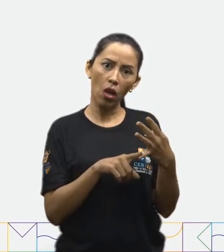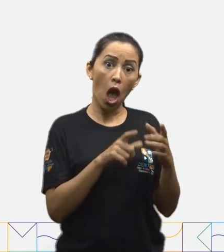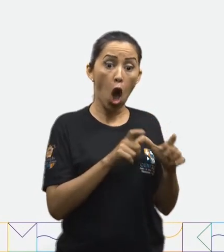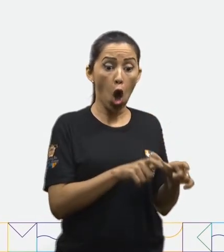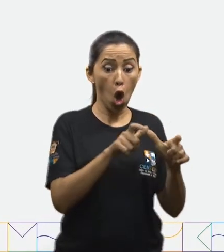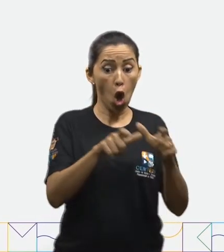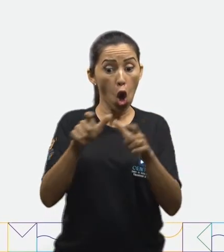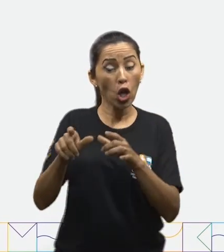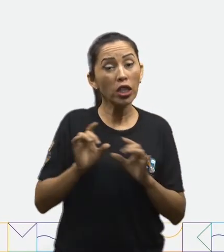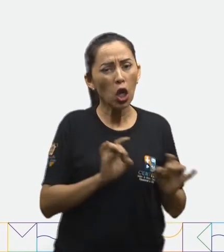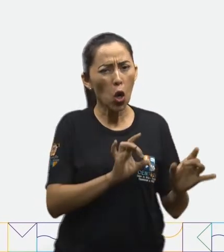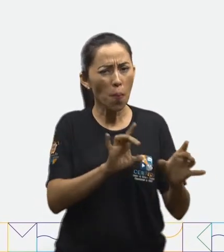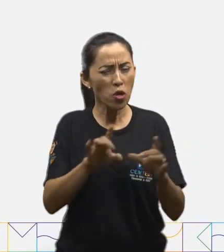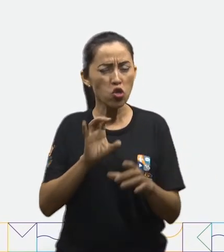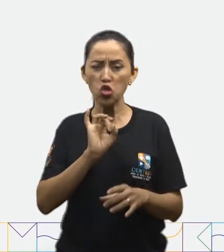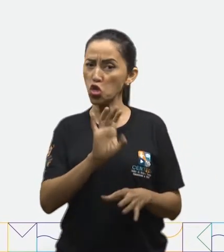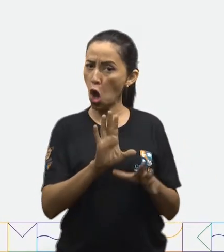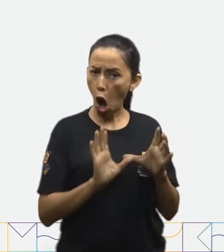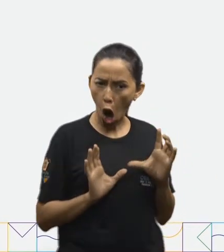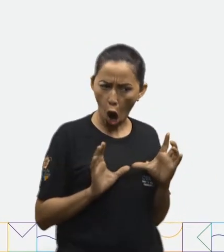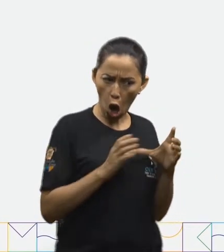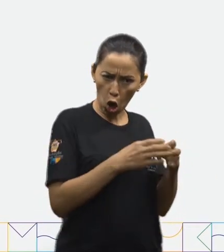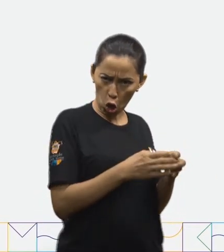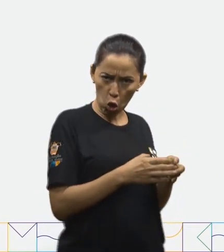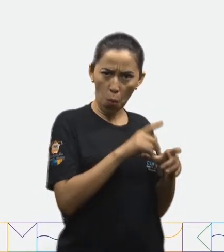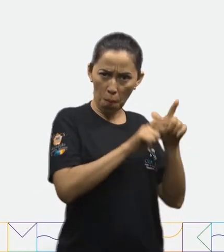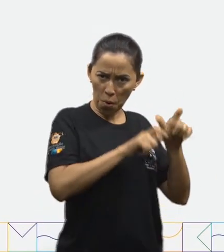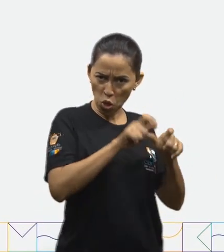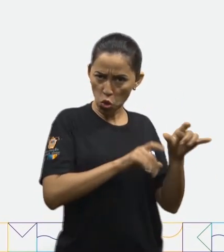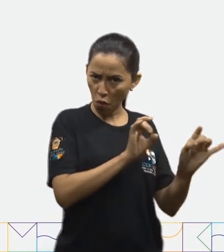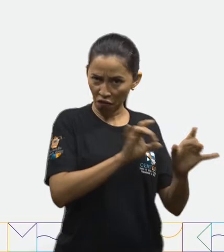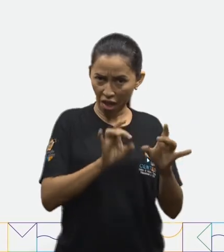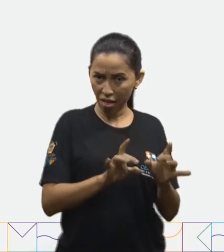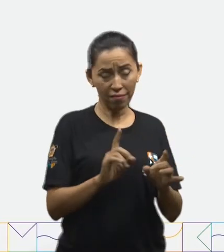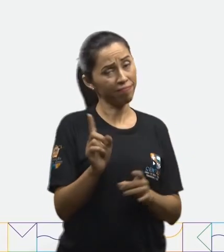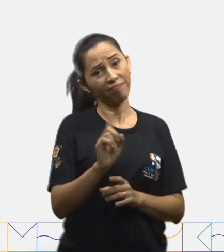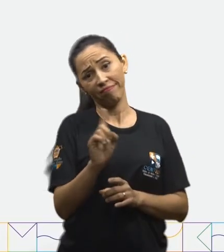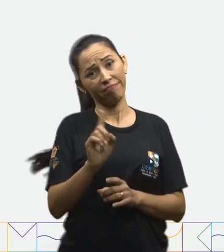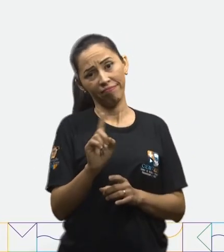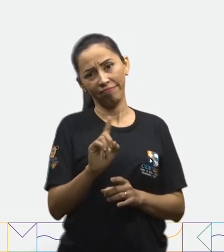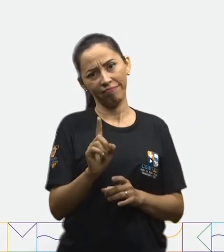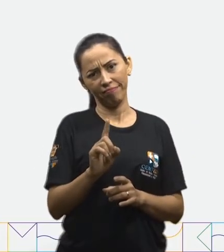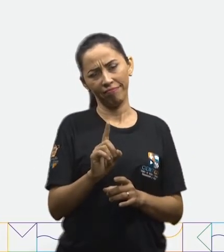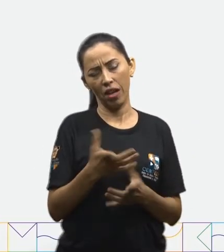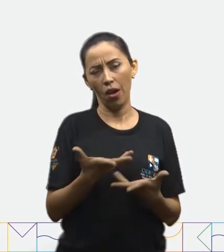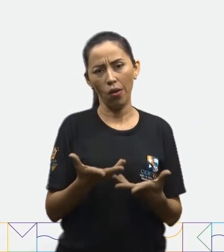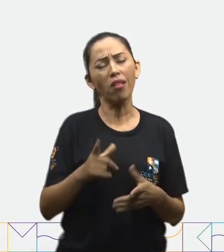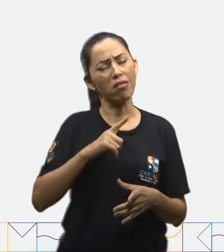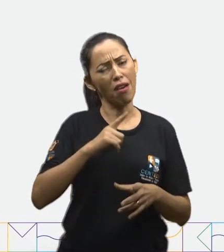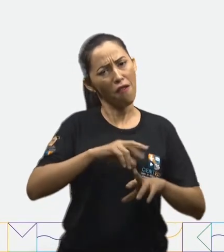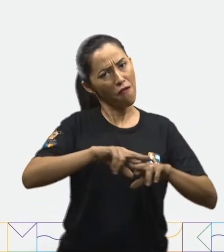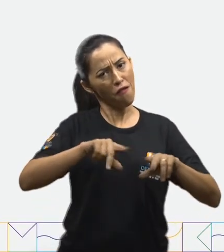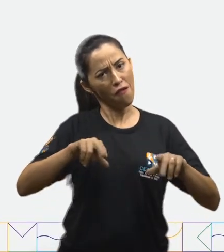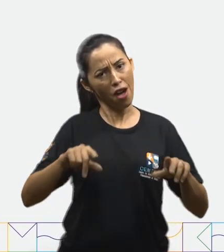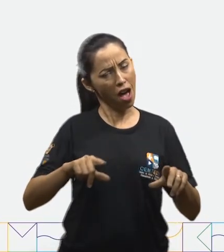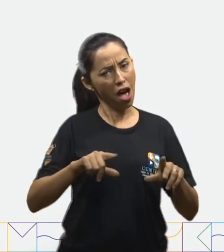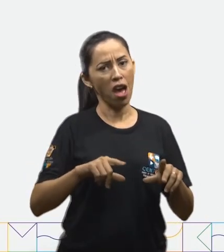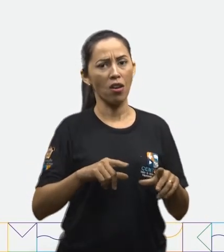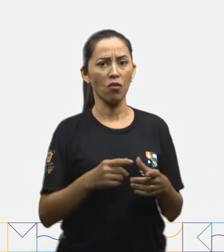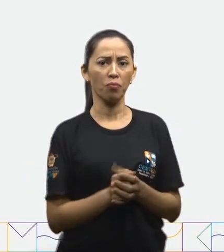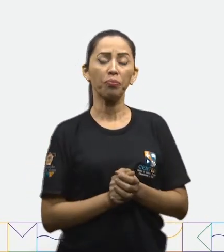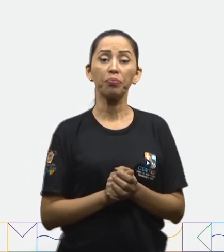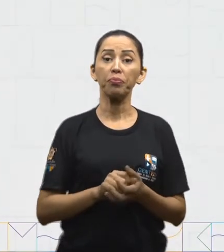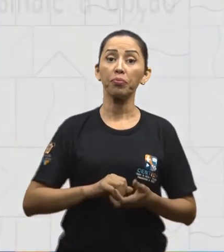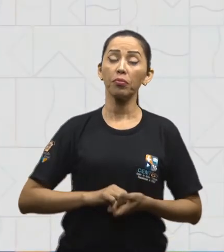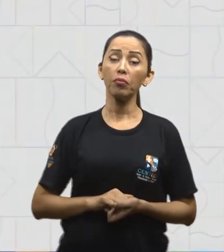comerciais eram realizadas apenas em caravanas, o que não é verdade. Com comerciantes e cargas, há várias formas de fazer a rota